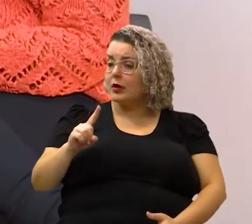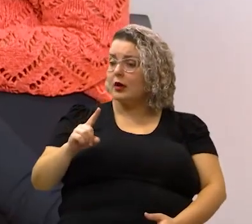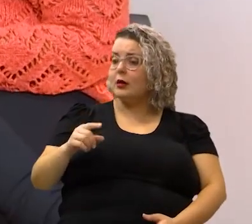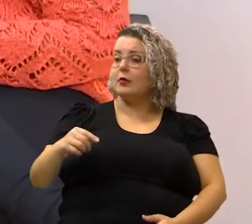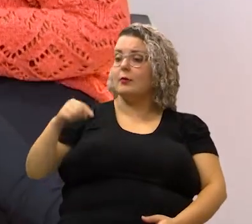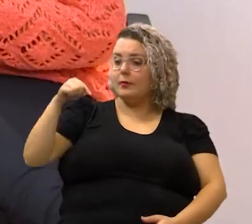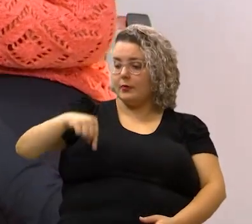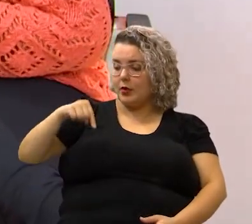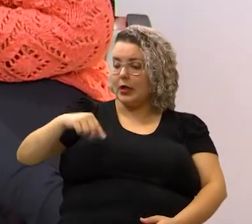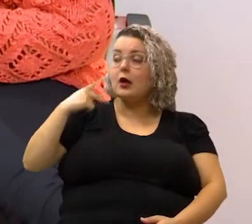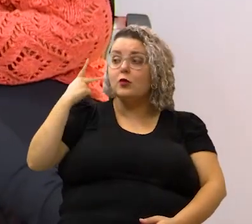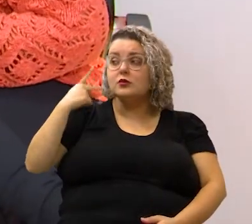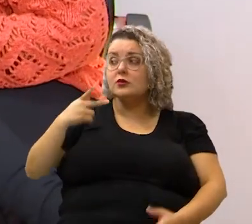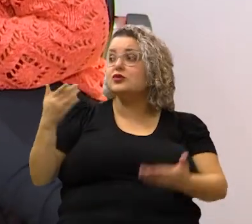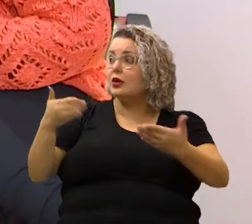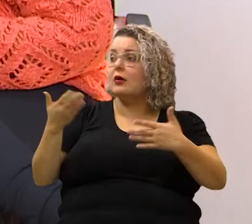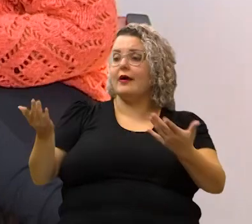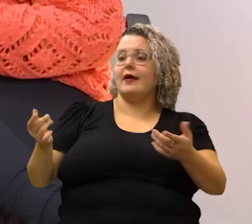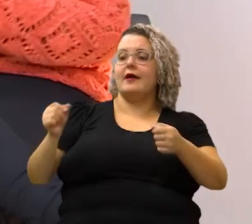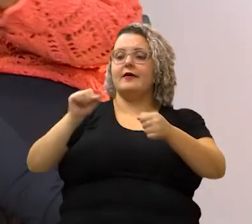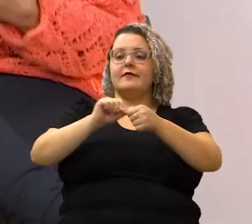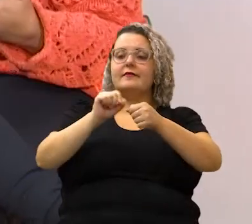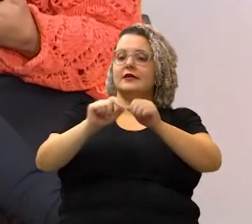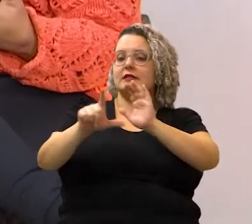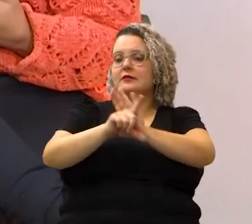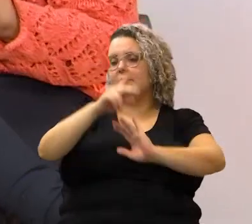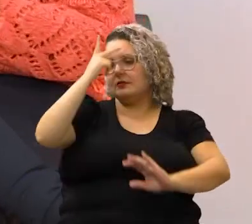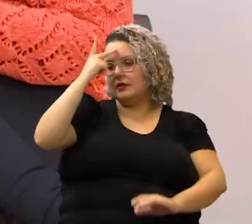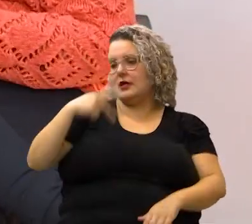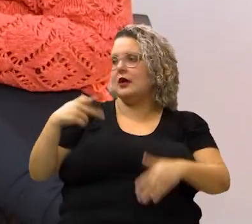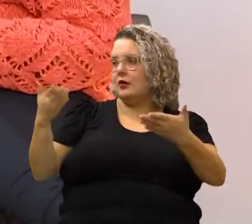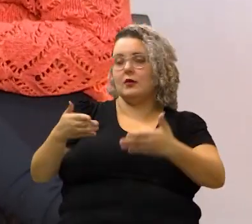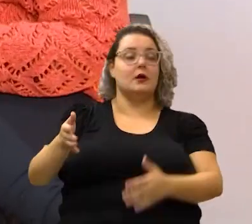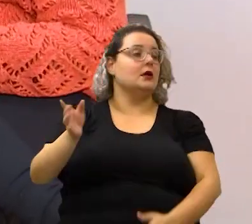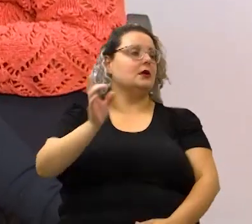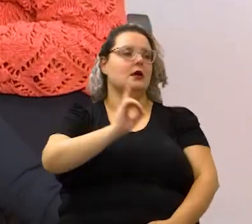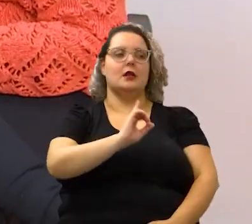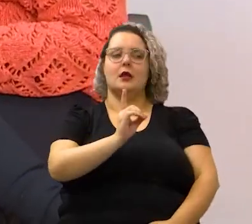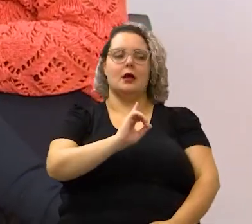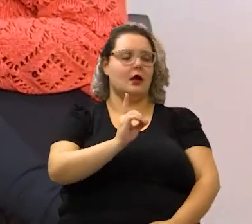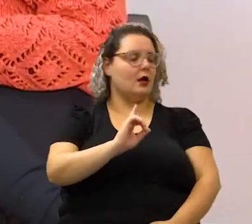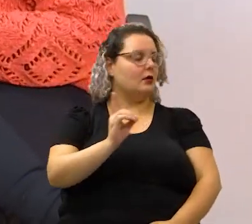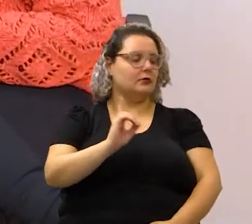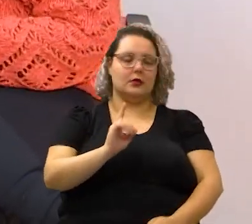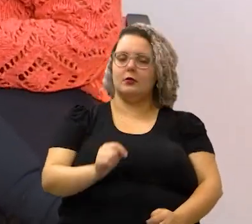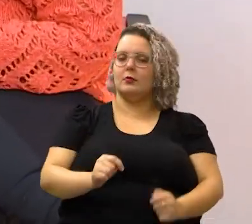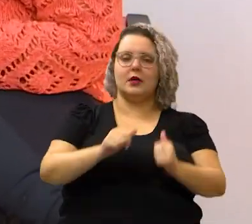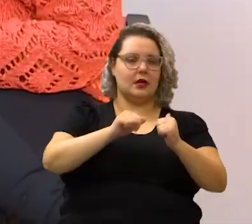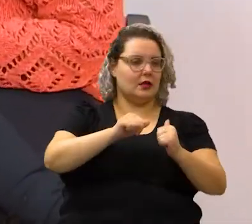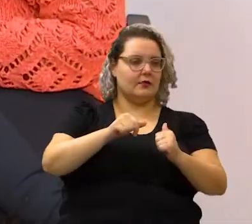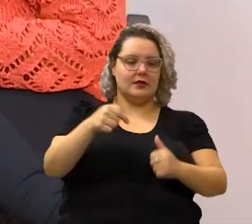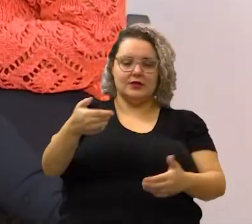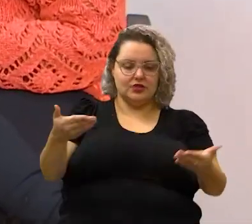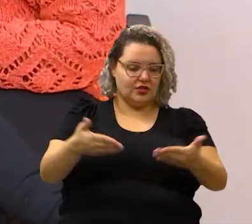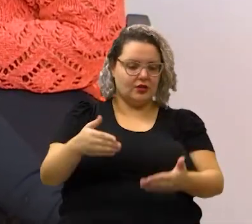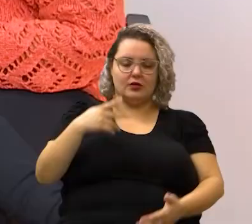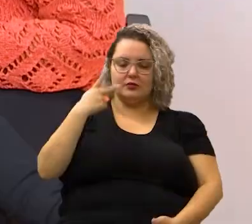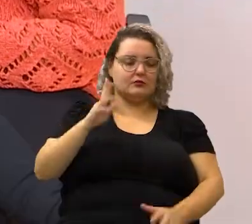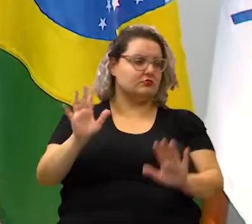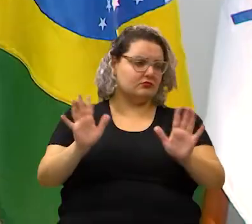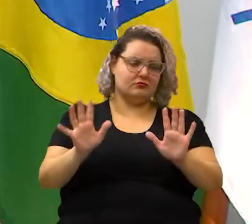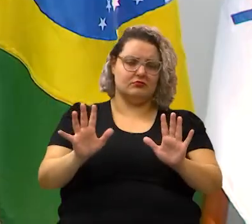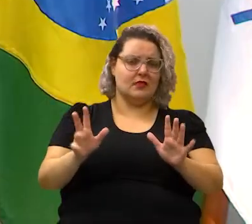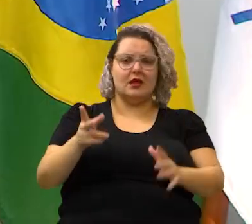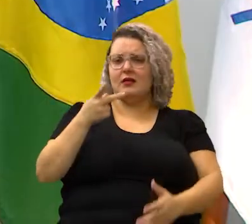vale para Os Atuais vereadores não é tá fazendo uma lei para agora isso não beneficia nenhum dos atuais